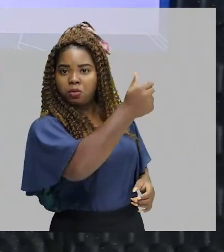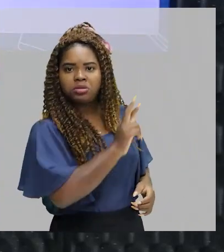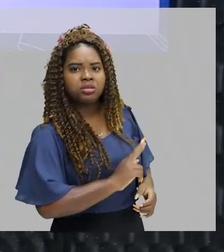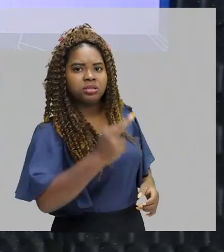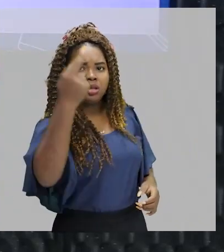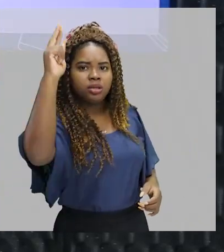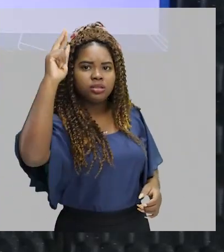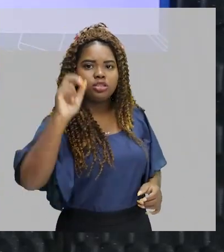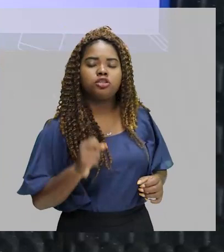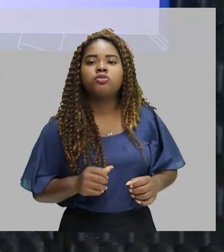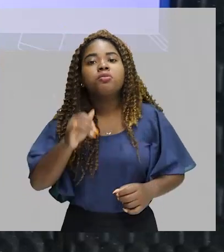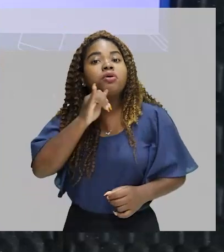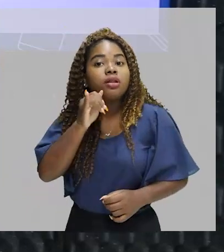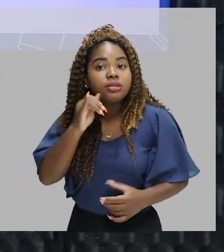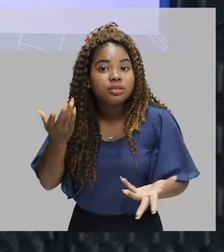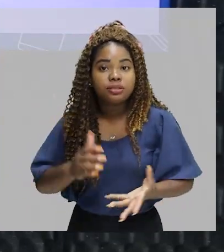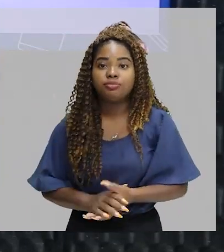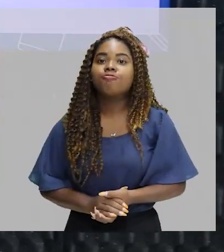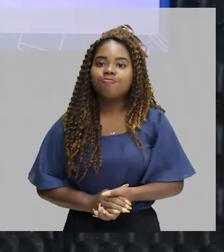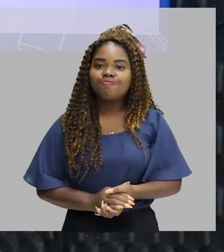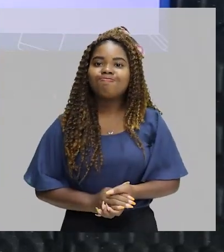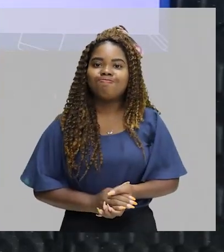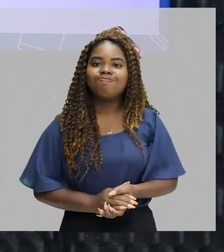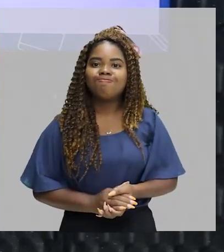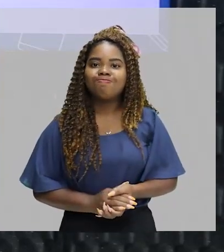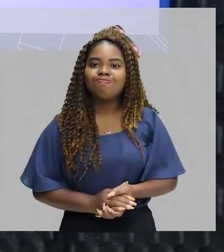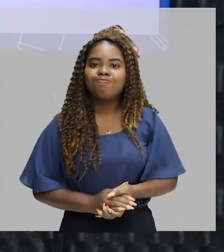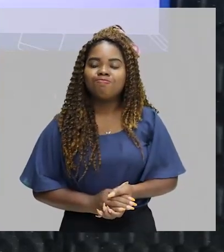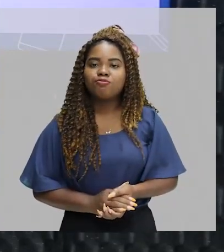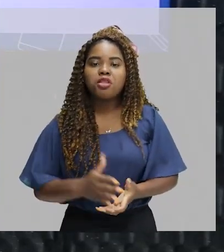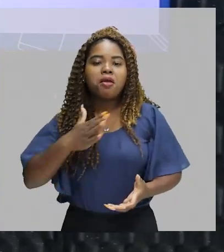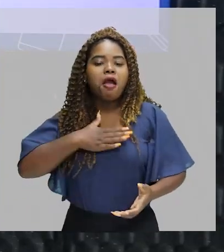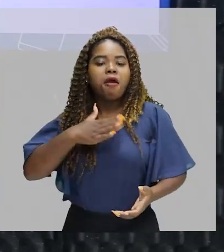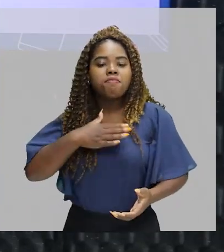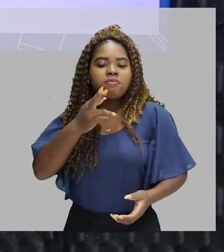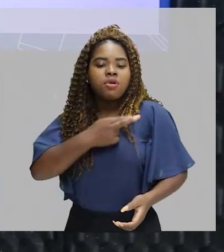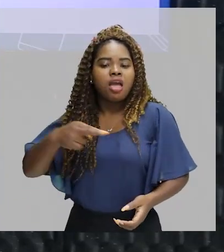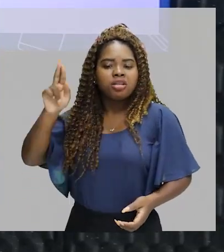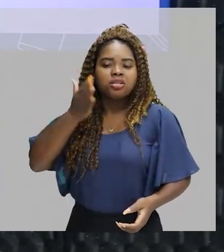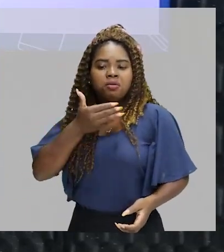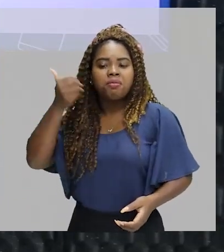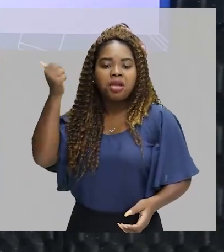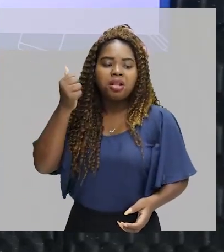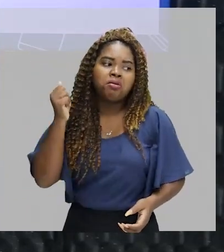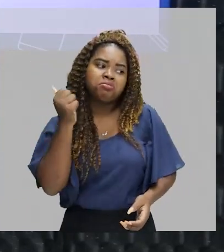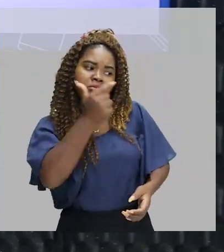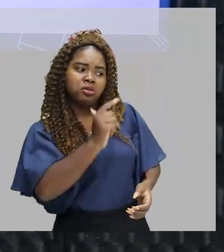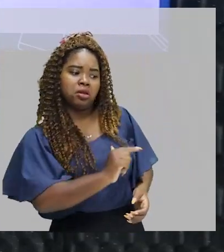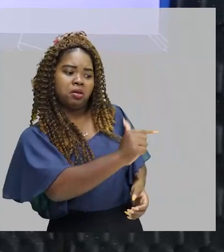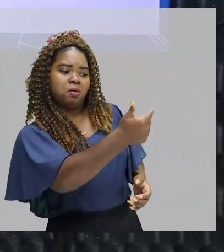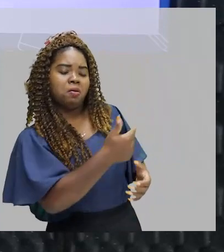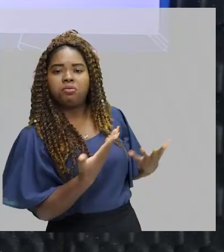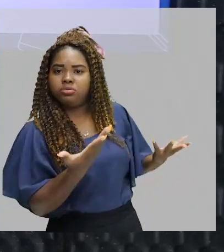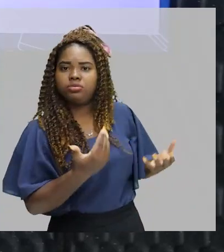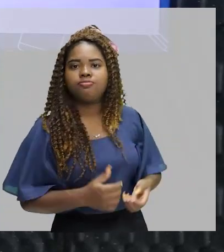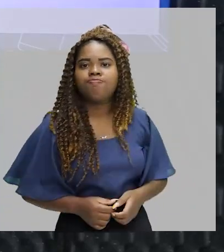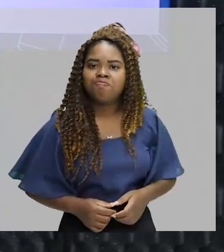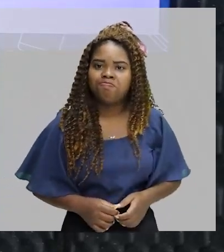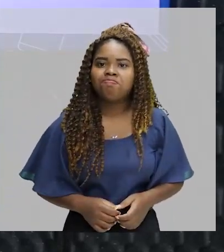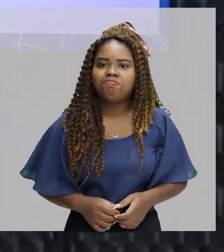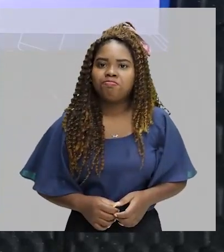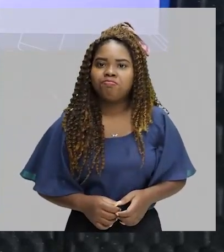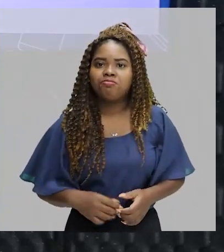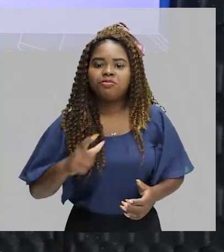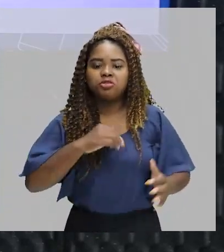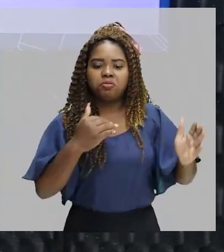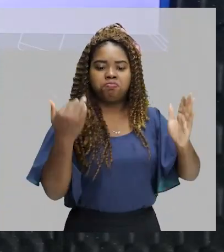num pedestal, num grau de superioridade de determinada religião, que acaba fazendo com que as outras sejam vistas como inferiores. Então por